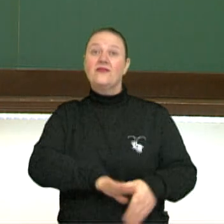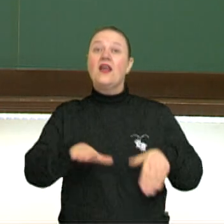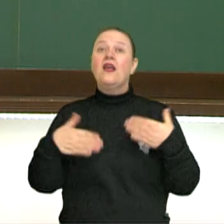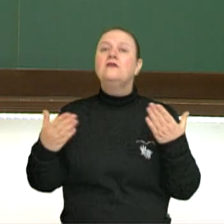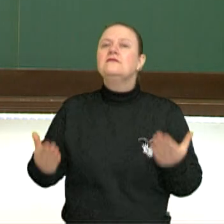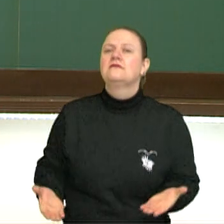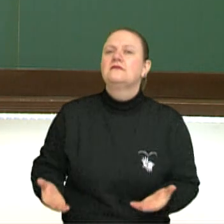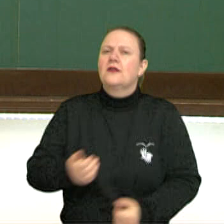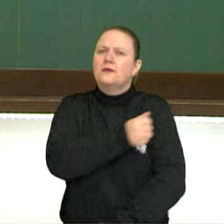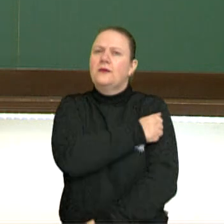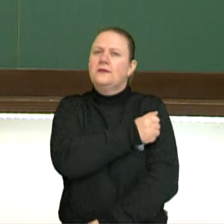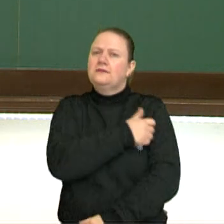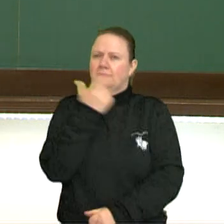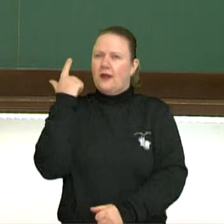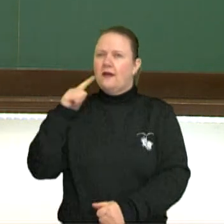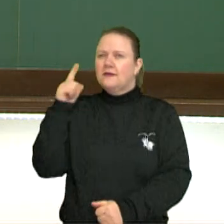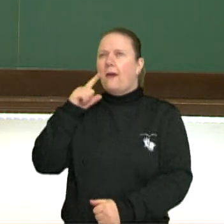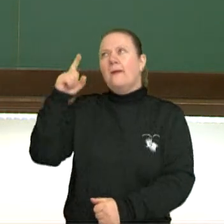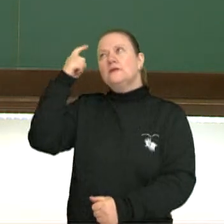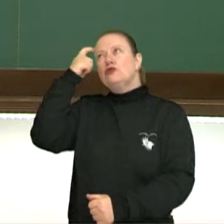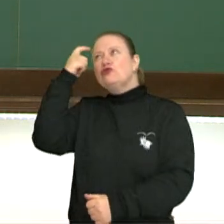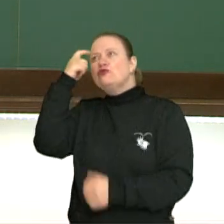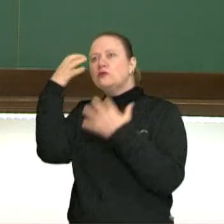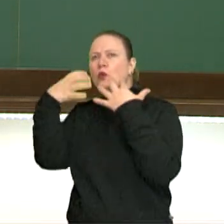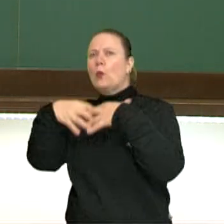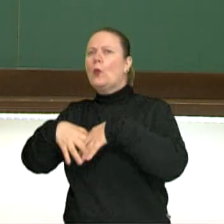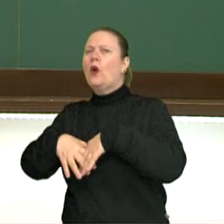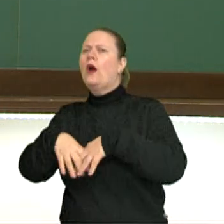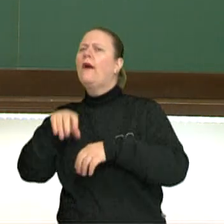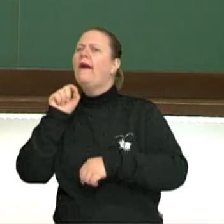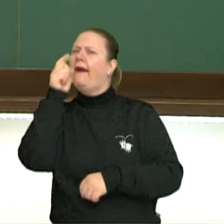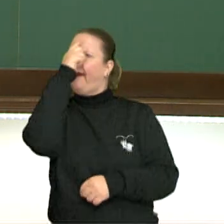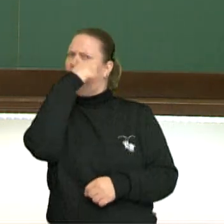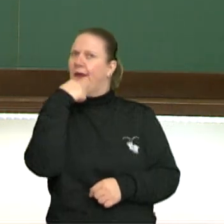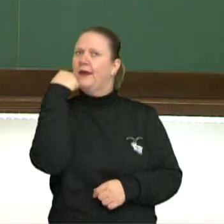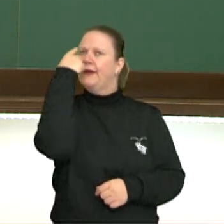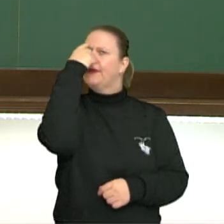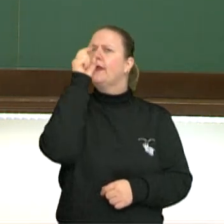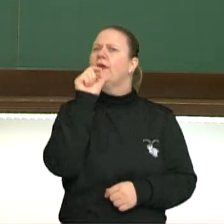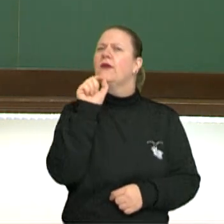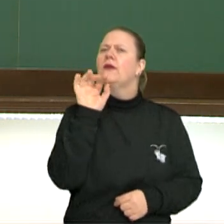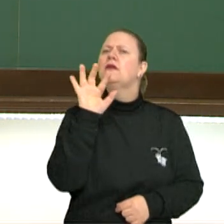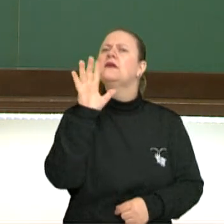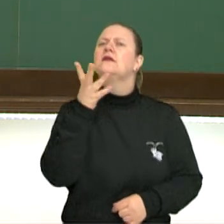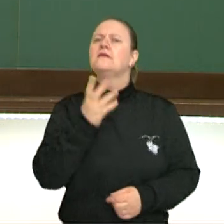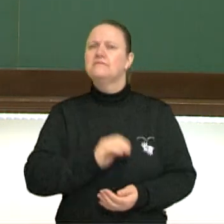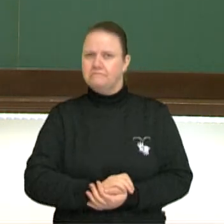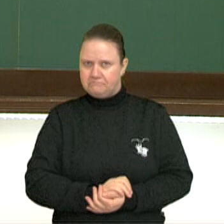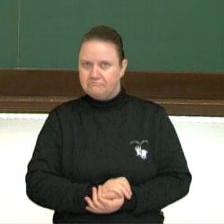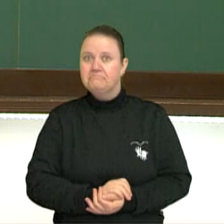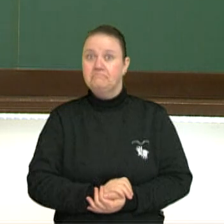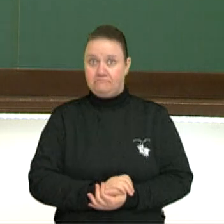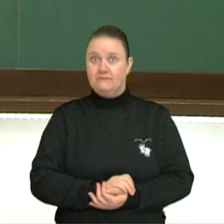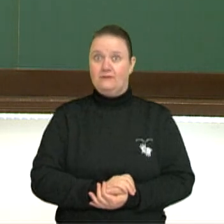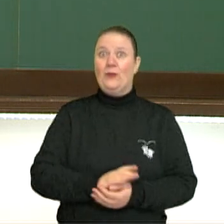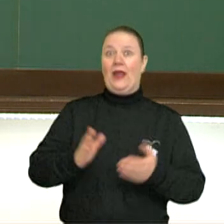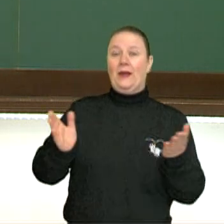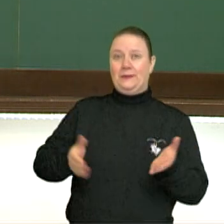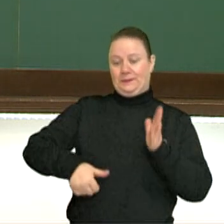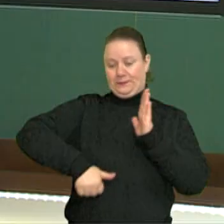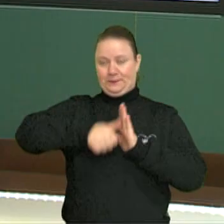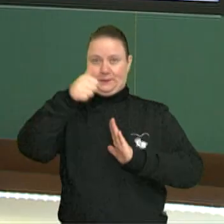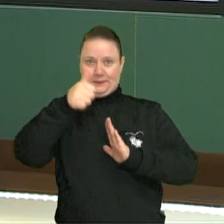E aí, meus queridos, conseguiram pensar o que vai acontecer com as horas aqui? Vamos pensar, vamos lá. Bem,